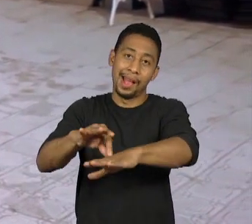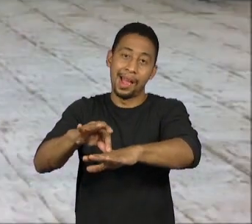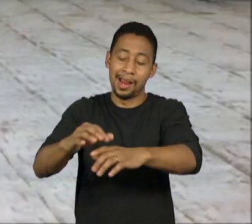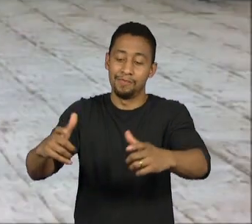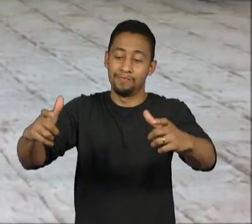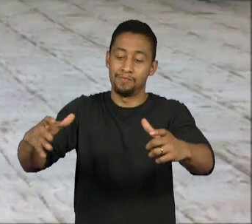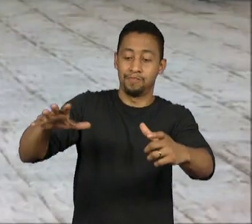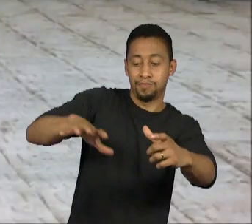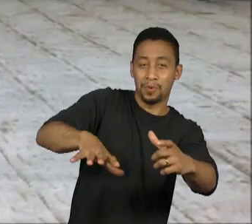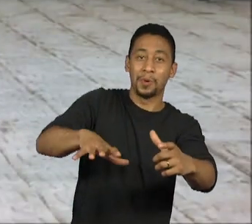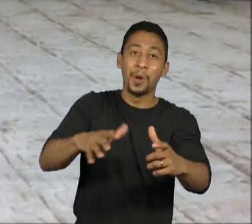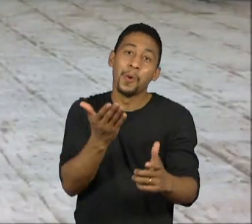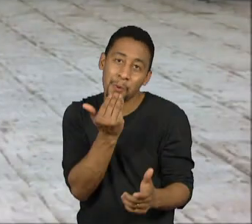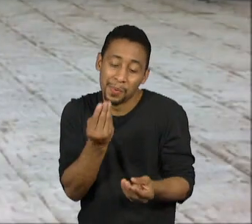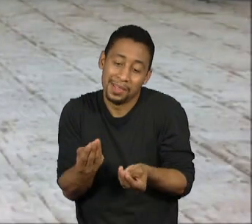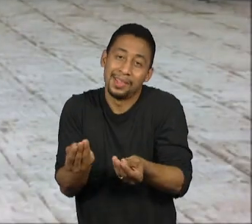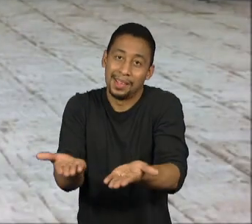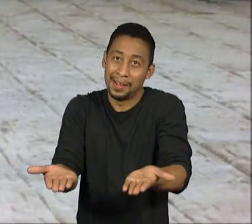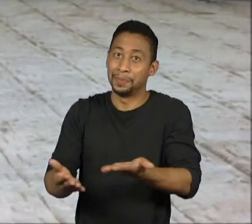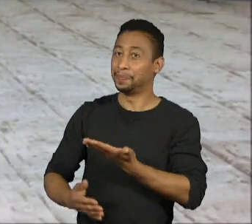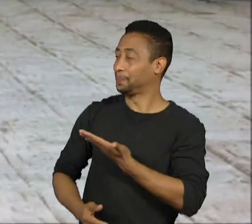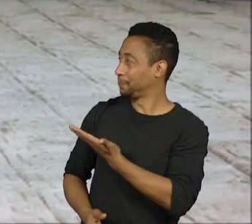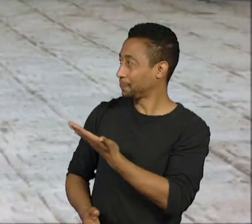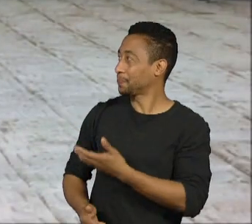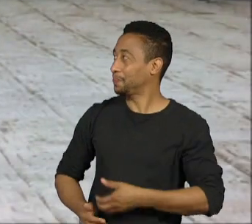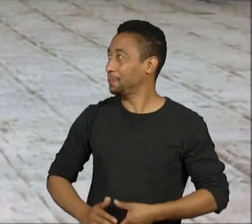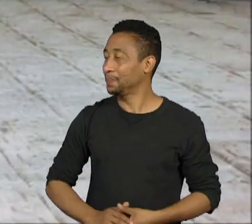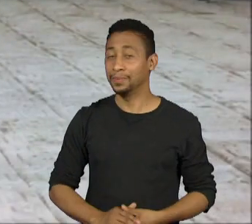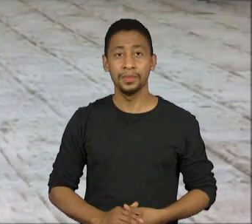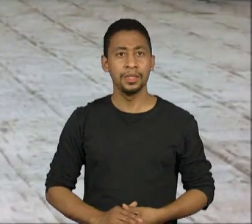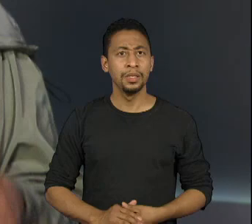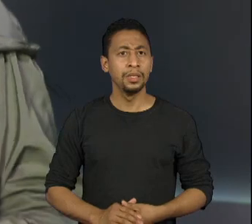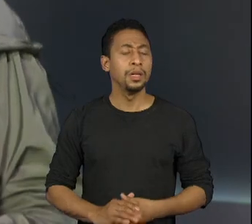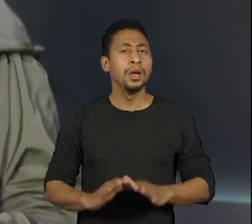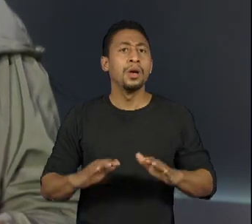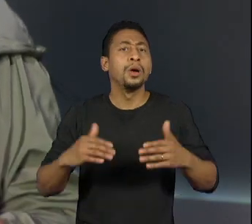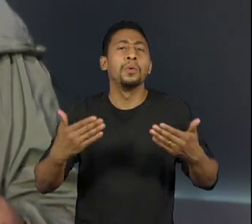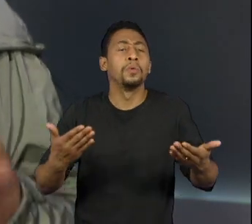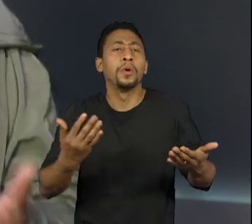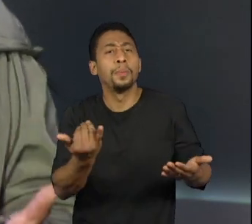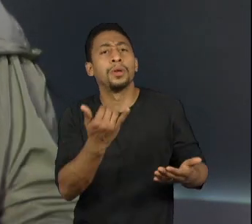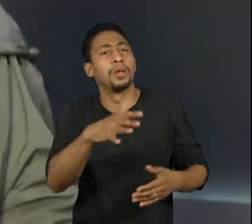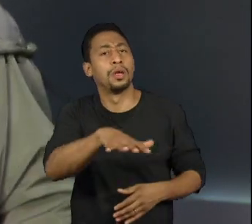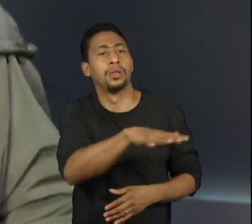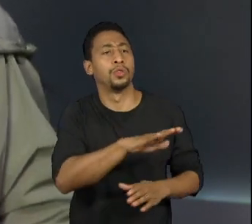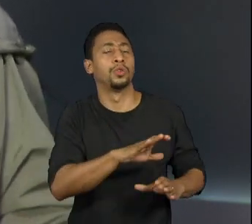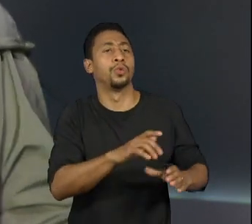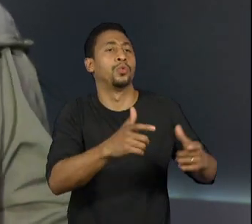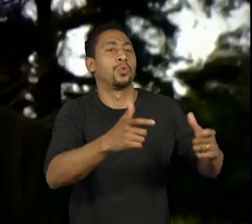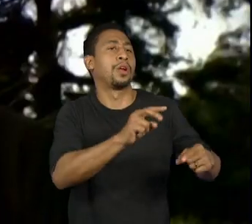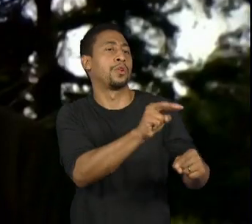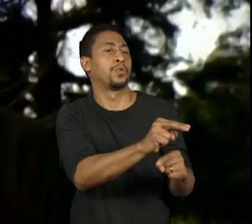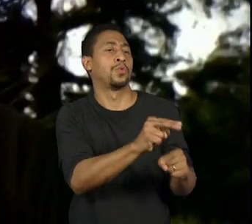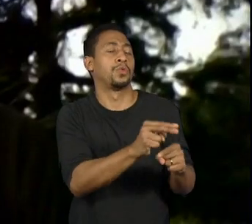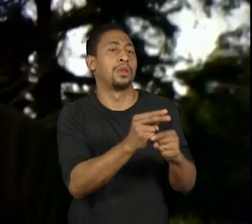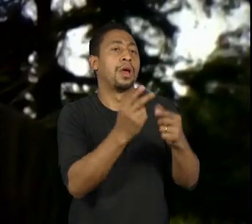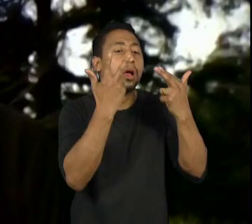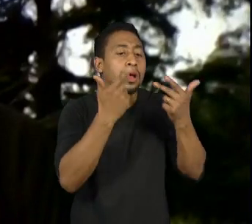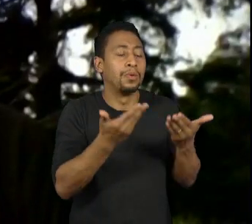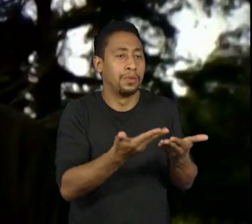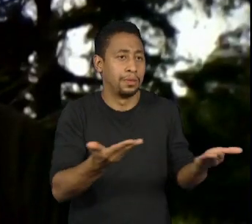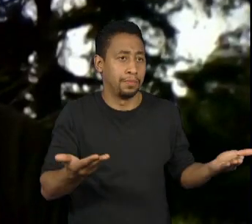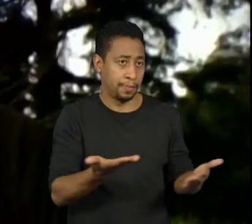pelo lobo. E periodicamente ele vem. Qual a importância do Caraça como refúgio dessas espécies? A gente está num